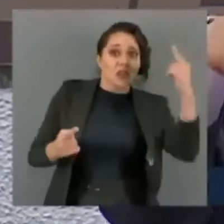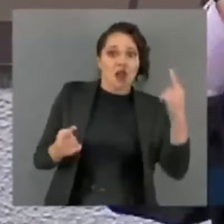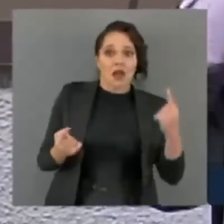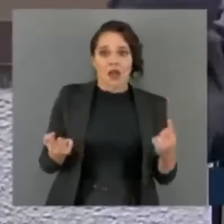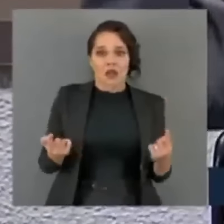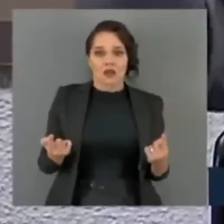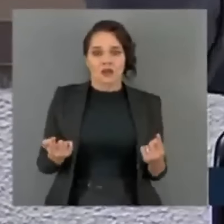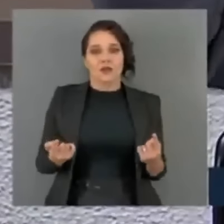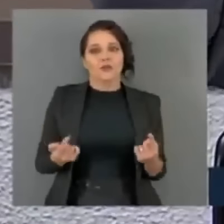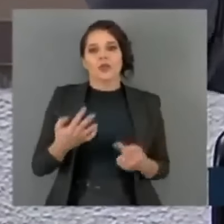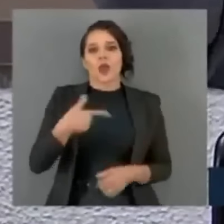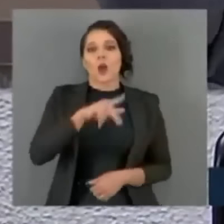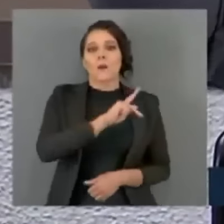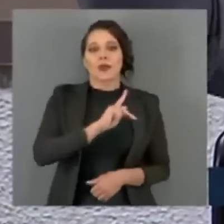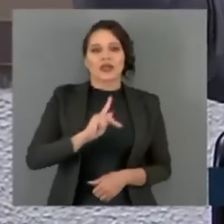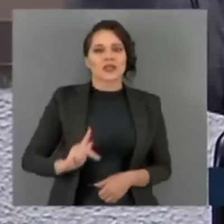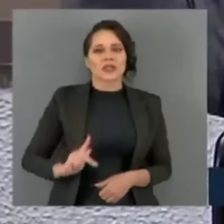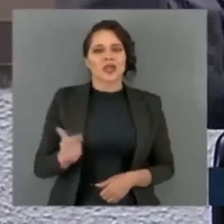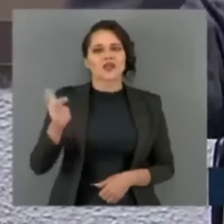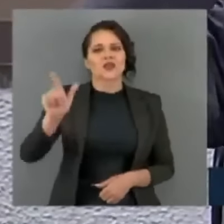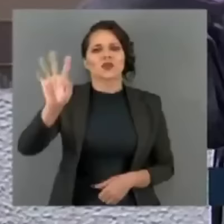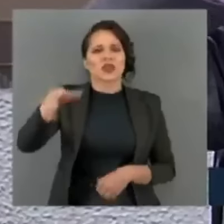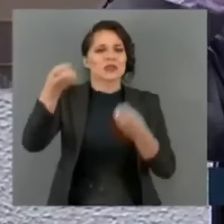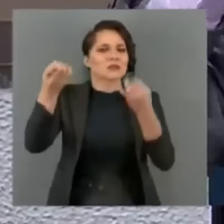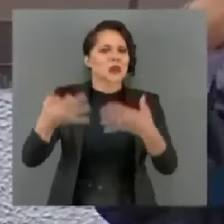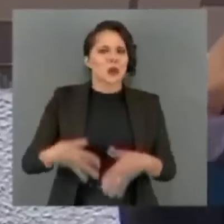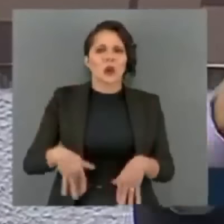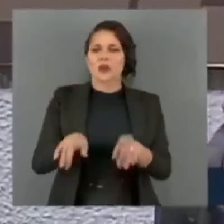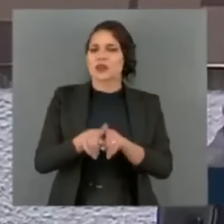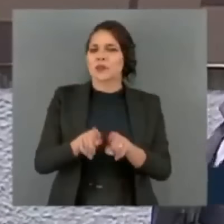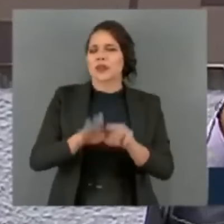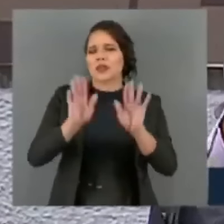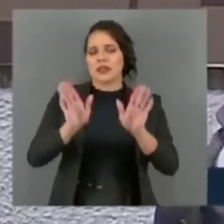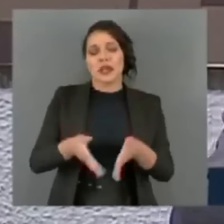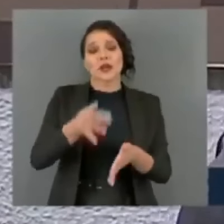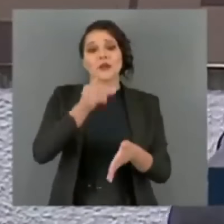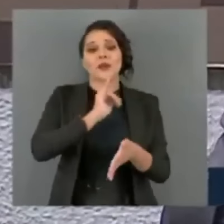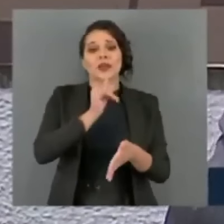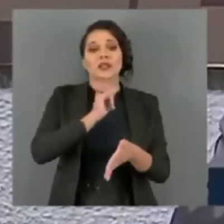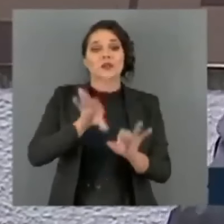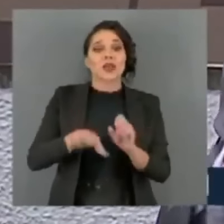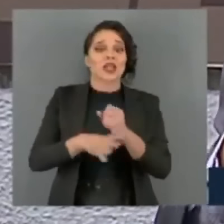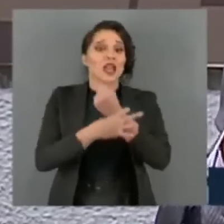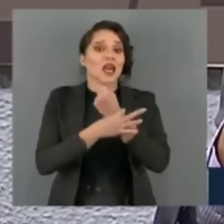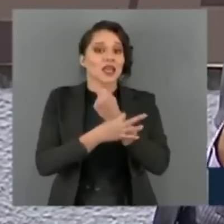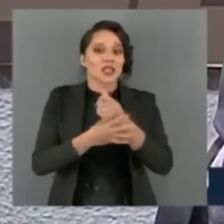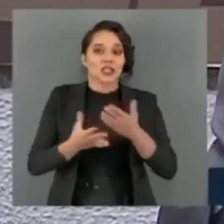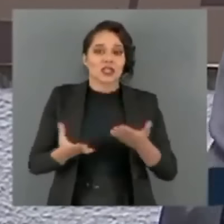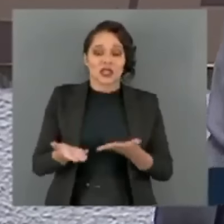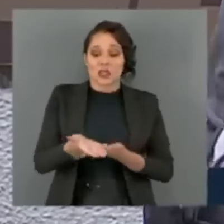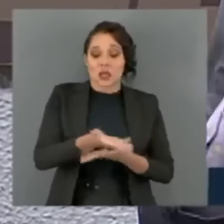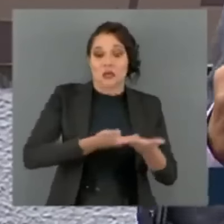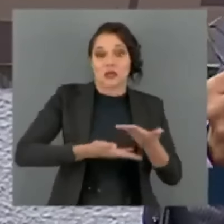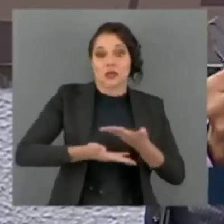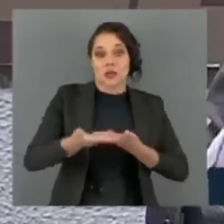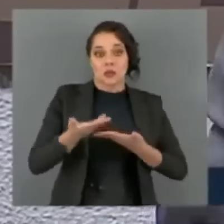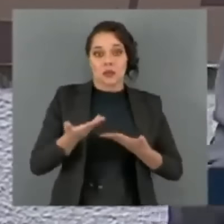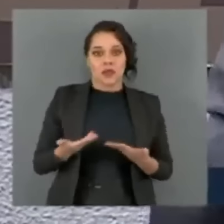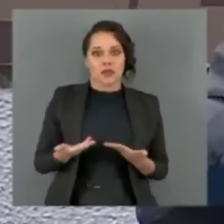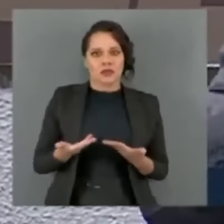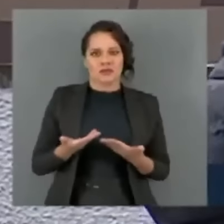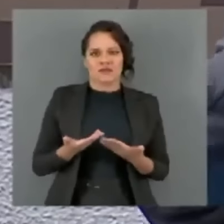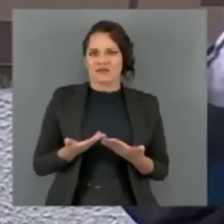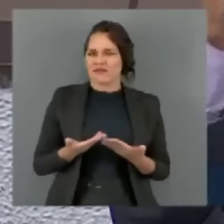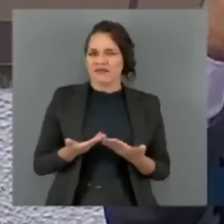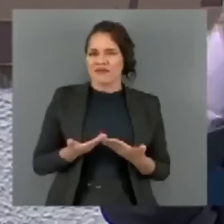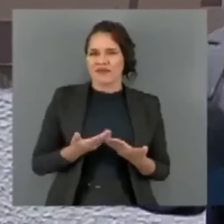O presidente Petro já falou publicamente também, por exemplo, em garantias recíprocas, né? Eu